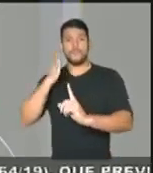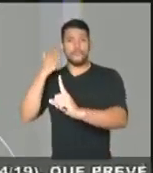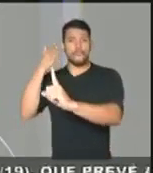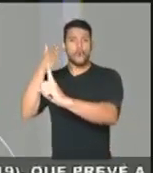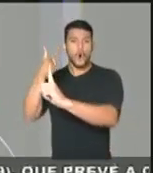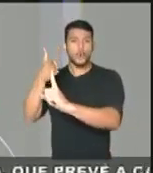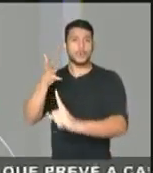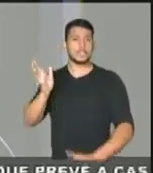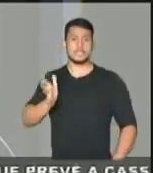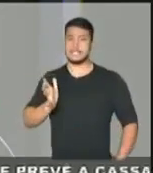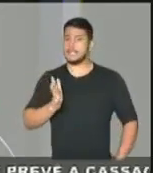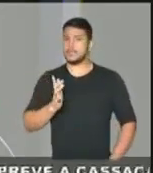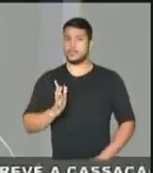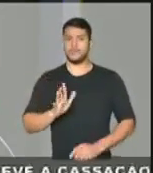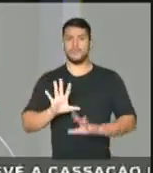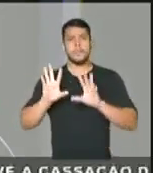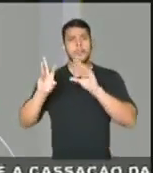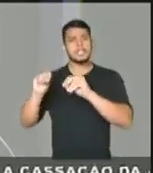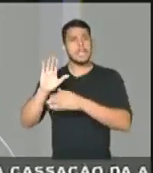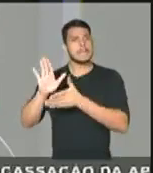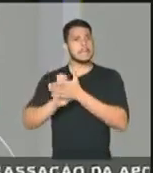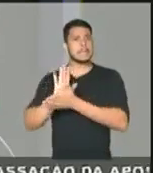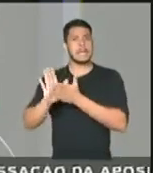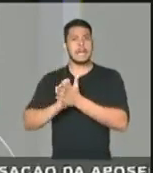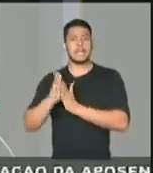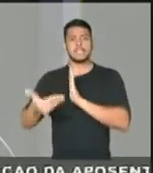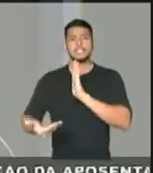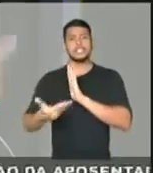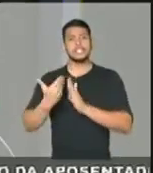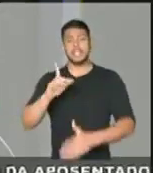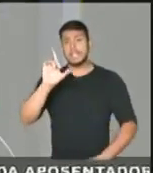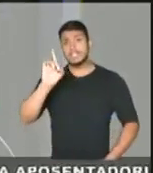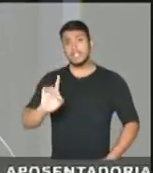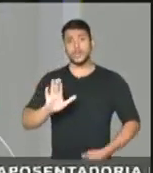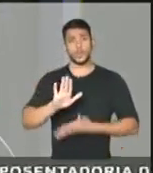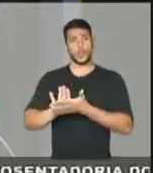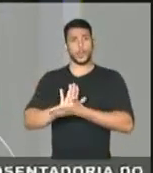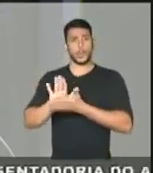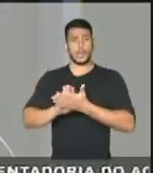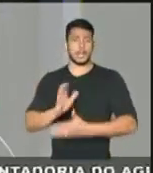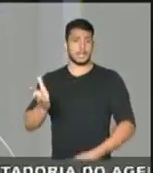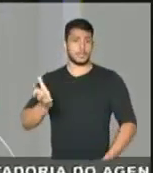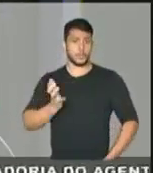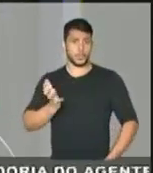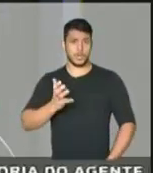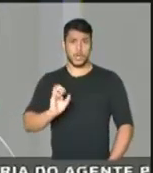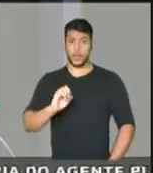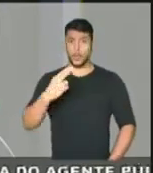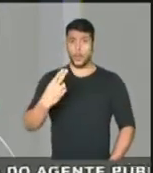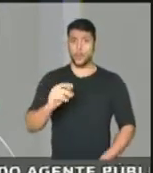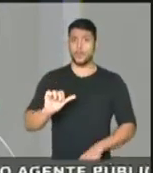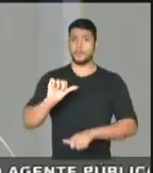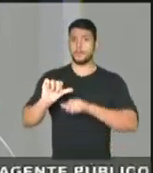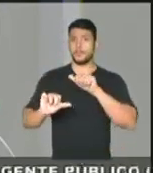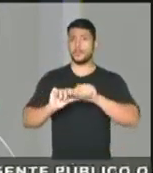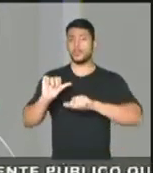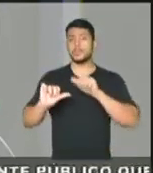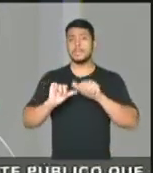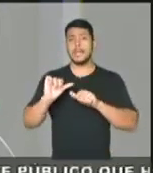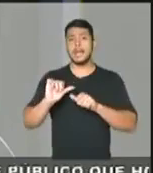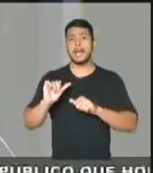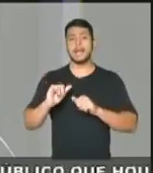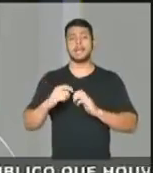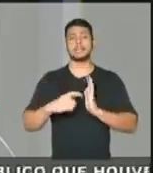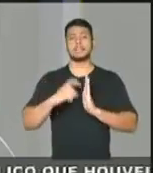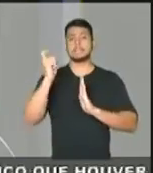nenhuma medida que vá mexer com seus direitos ou com a injusta estrutura tributária que é a marca